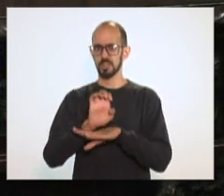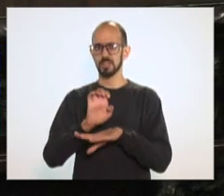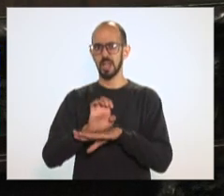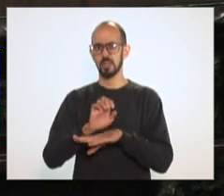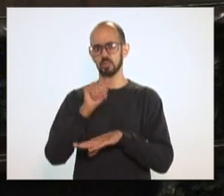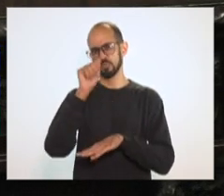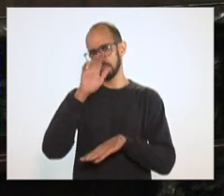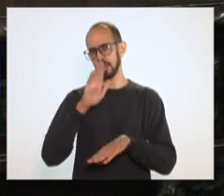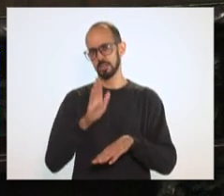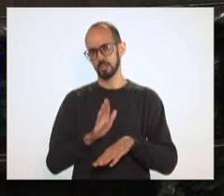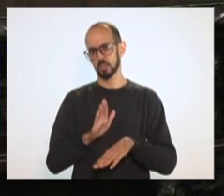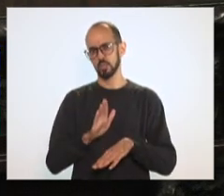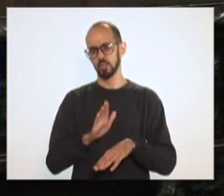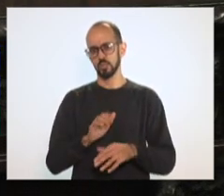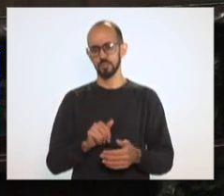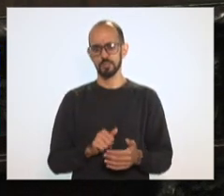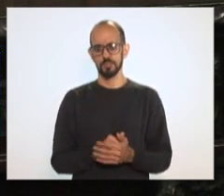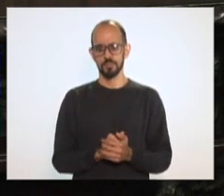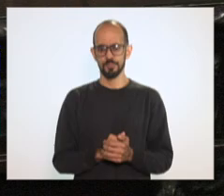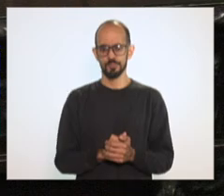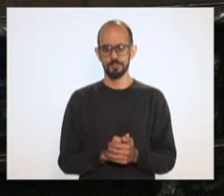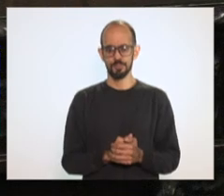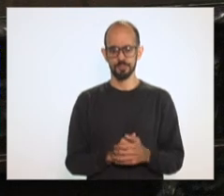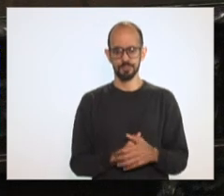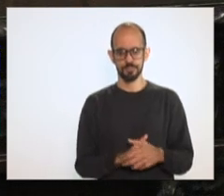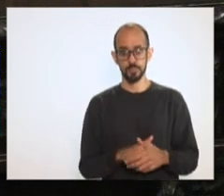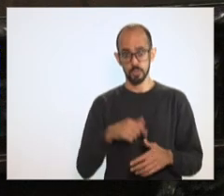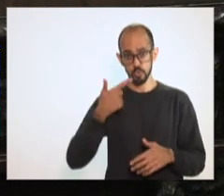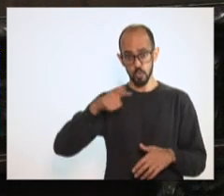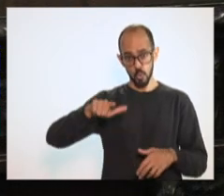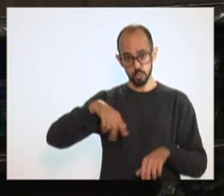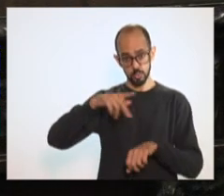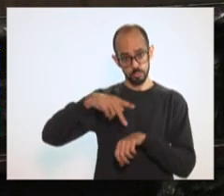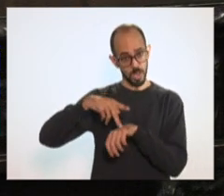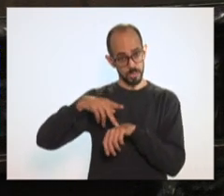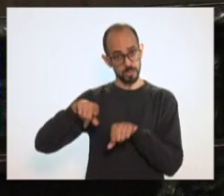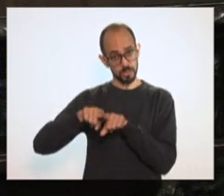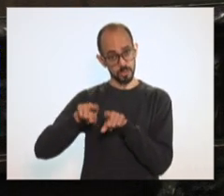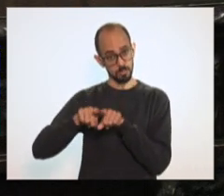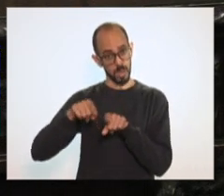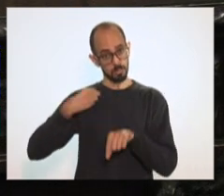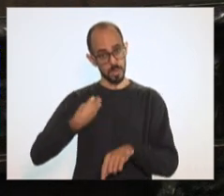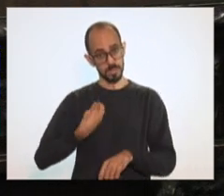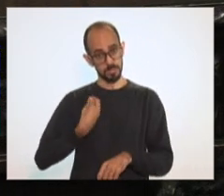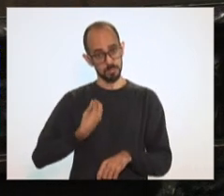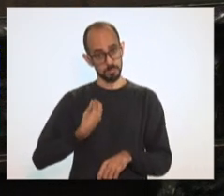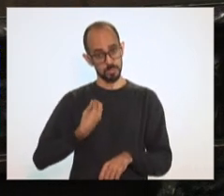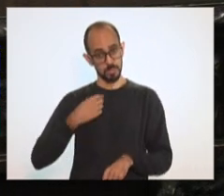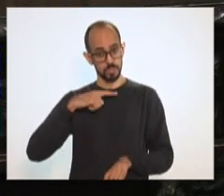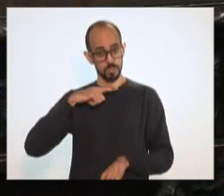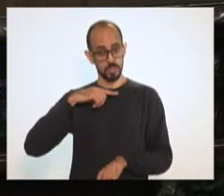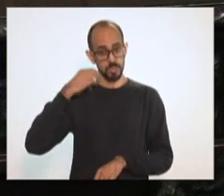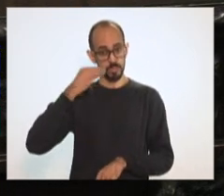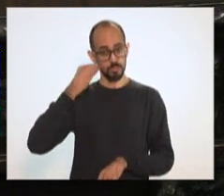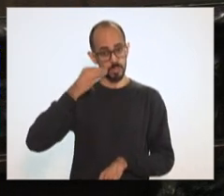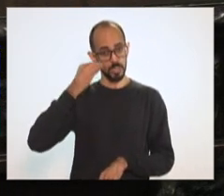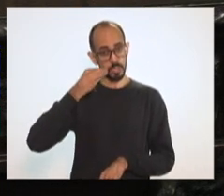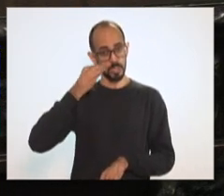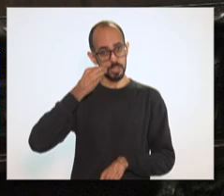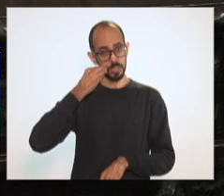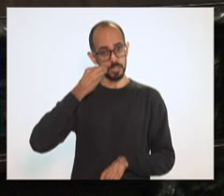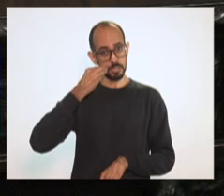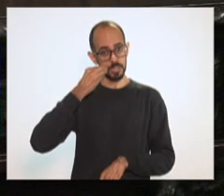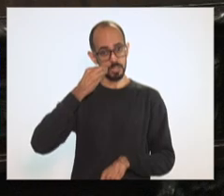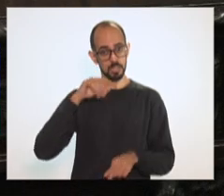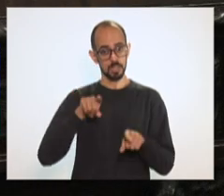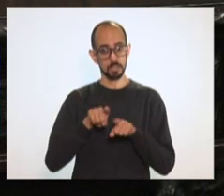mais uma outra cidade na América do Sul, de outro país. nós temos uma experiência muito exitosa e eu convido os